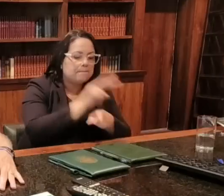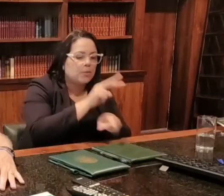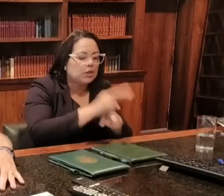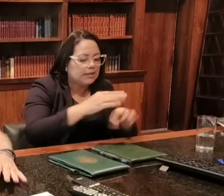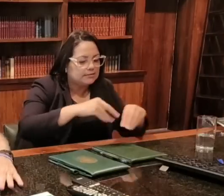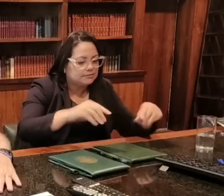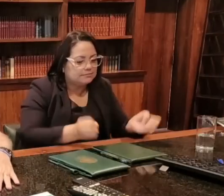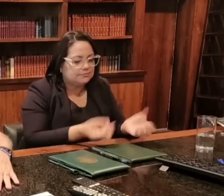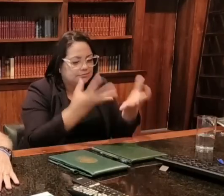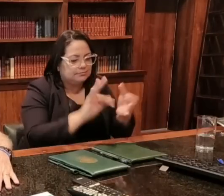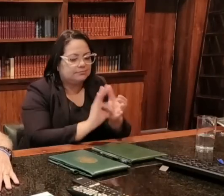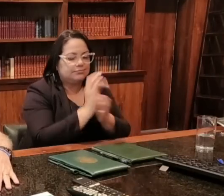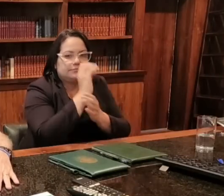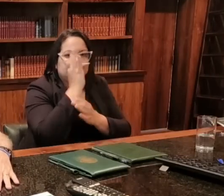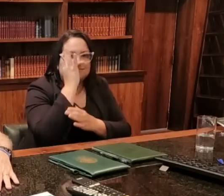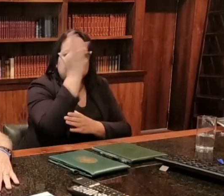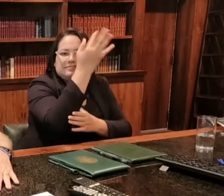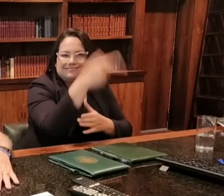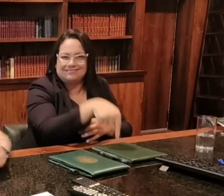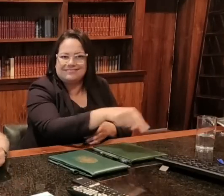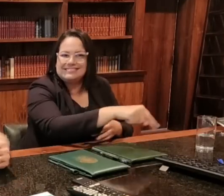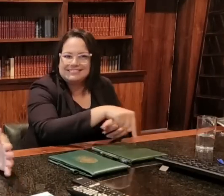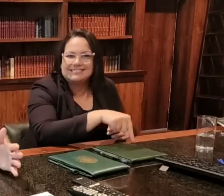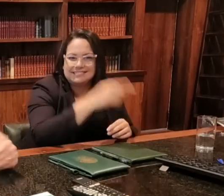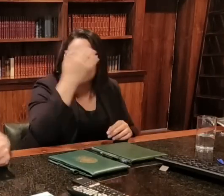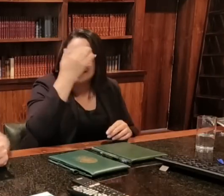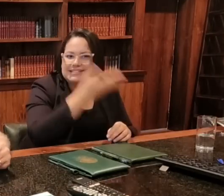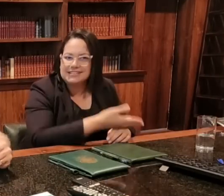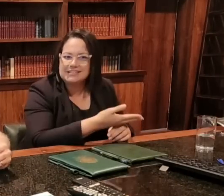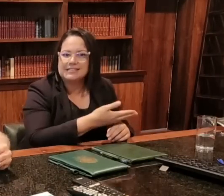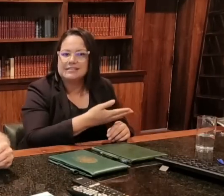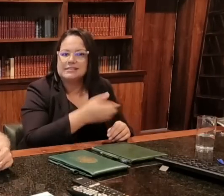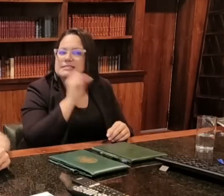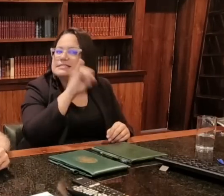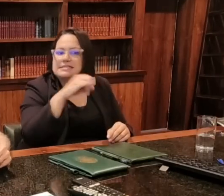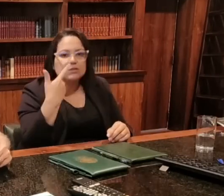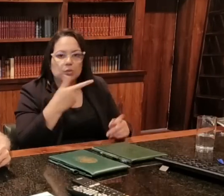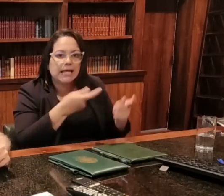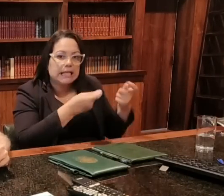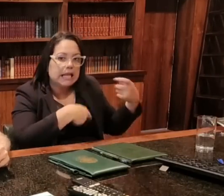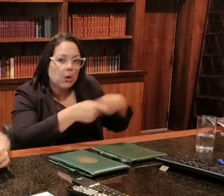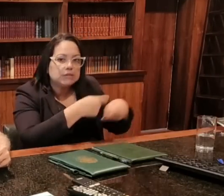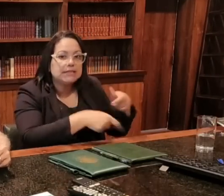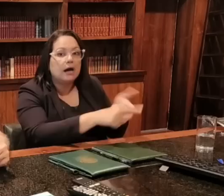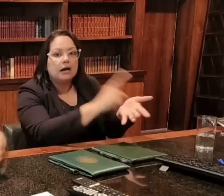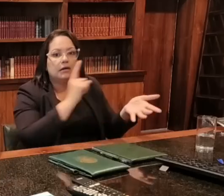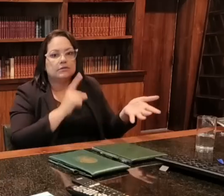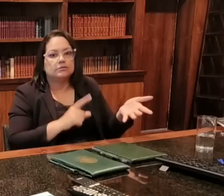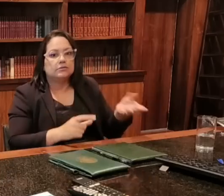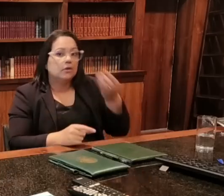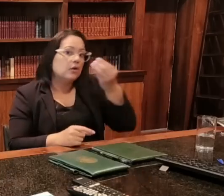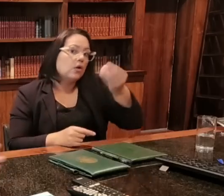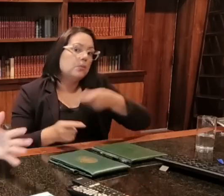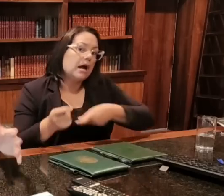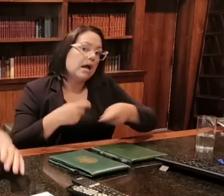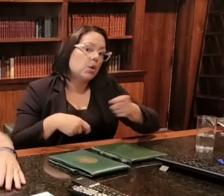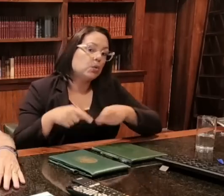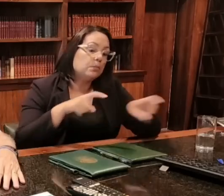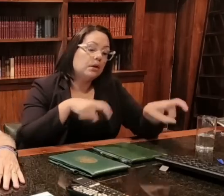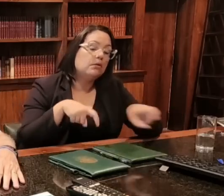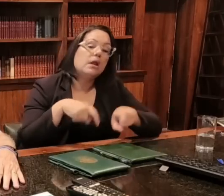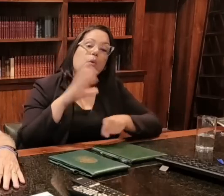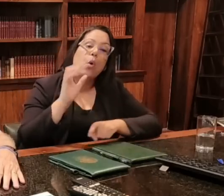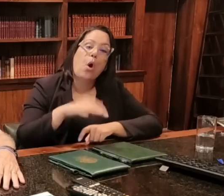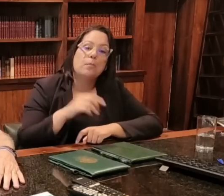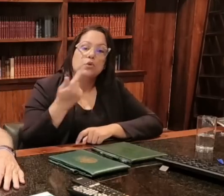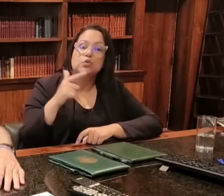de sua gestão que chega ao fim Agora após quatro anos de governo o presidente tenta forçar uma